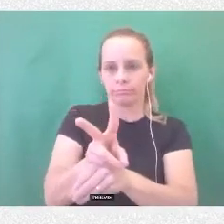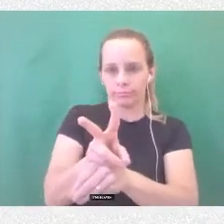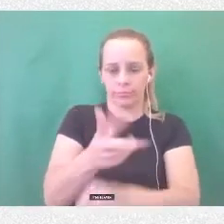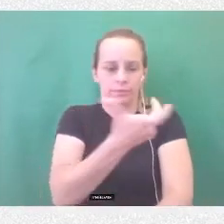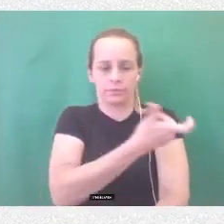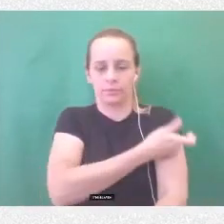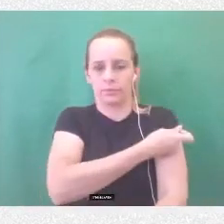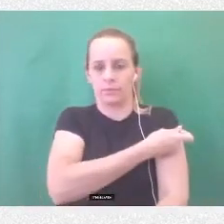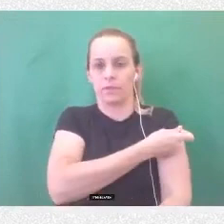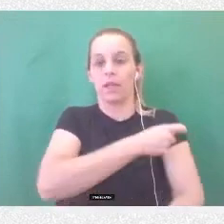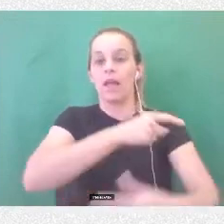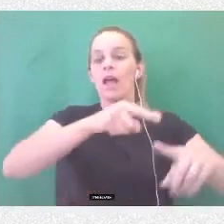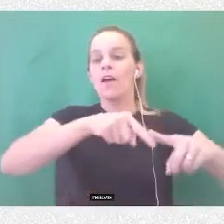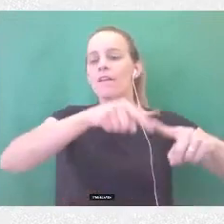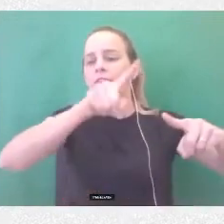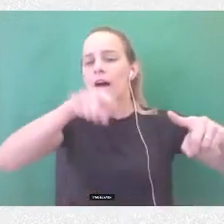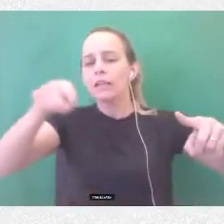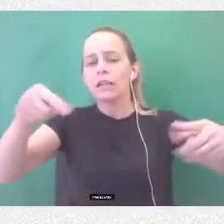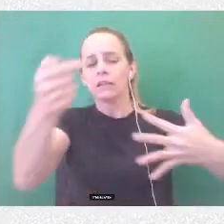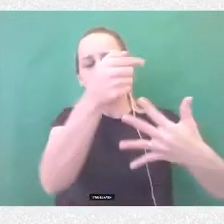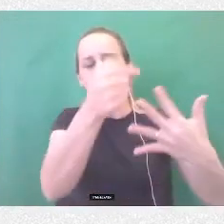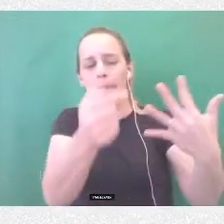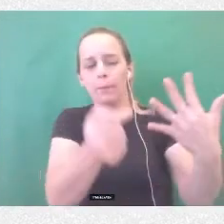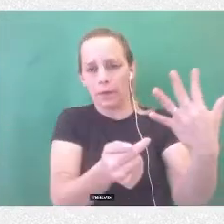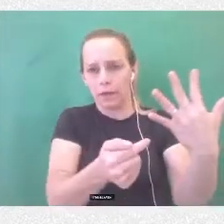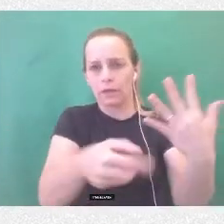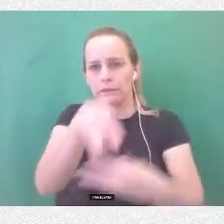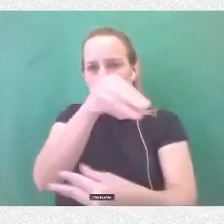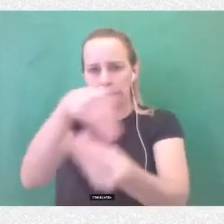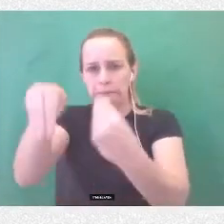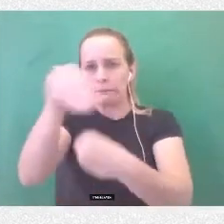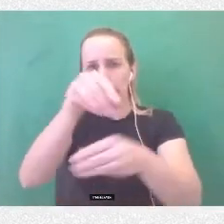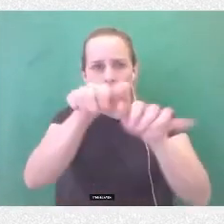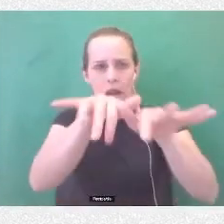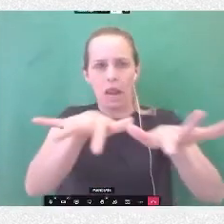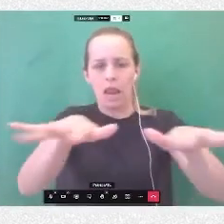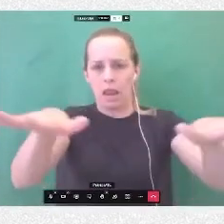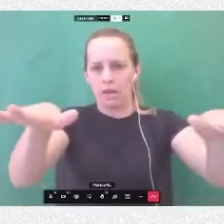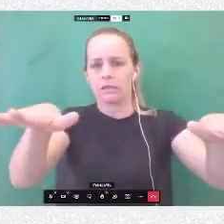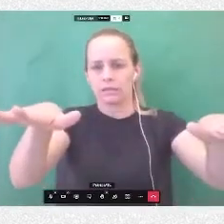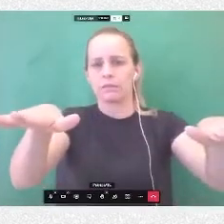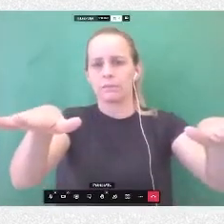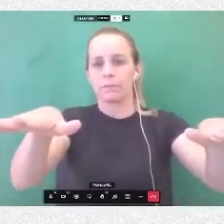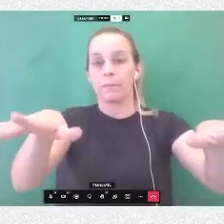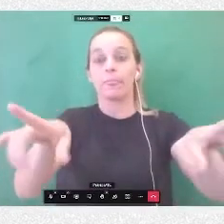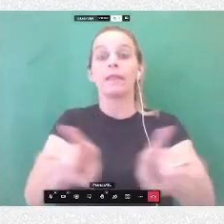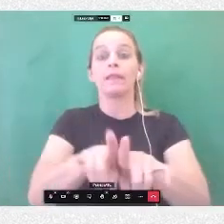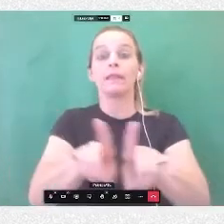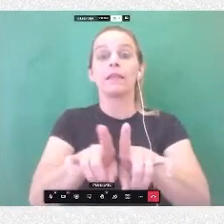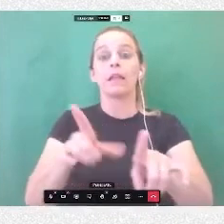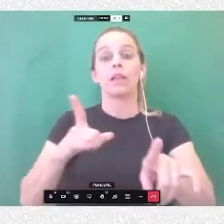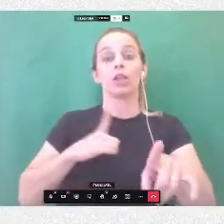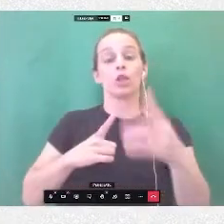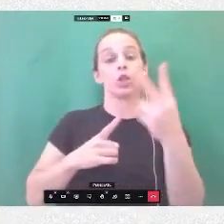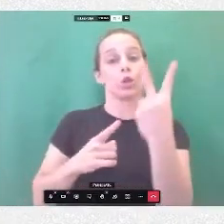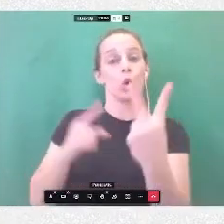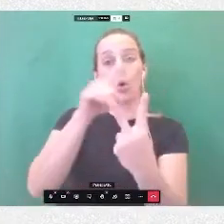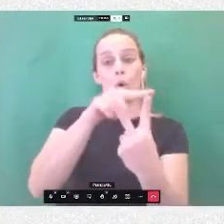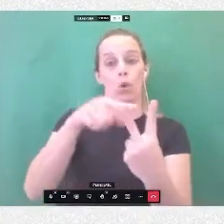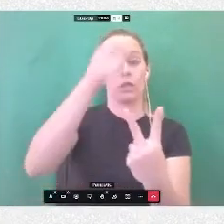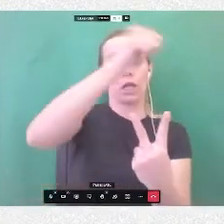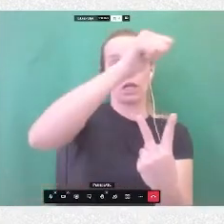variantes circulantes, inclusive a variante Delta, e até o momento a gente tem dois tipos de análise. Uma